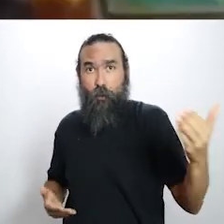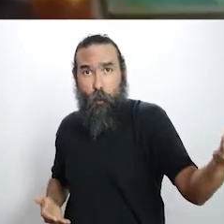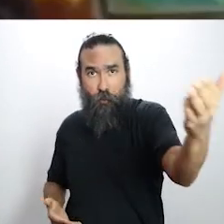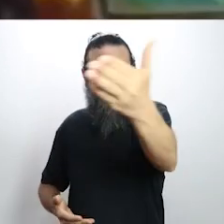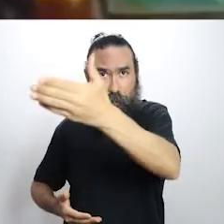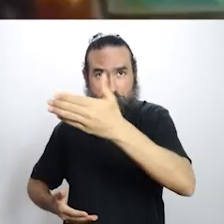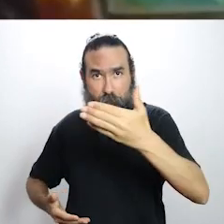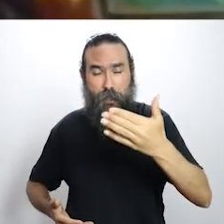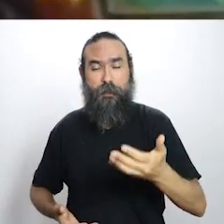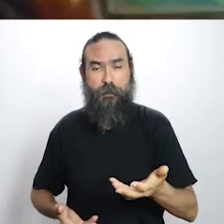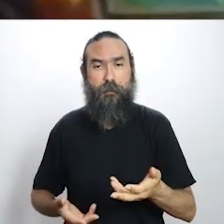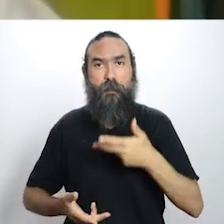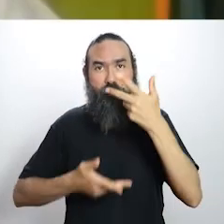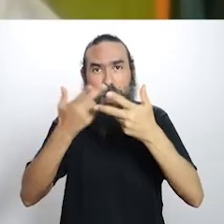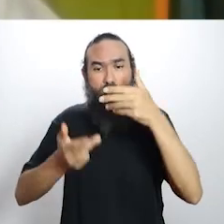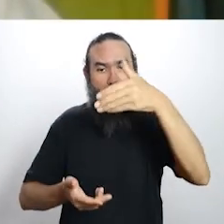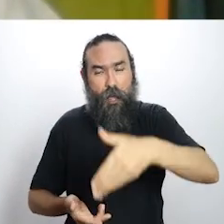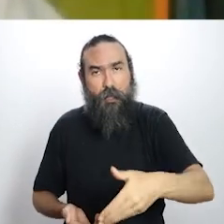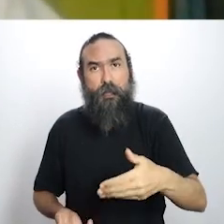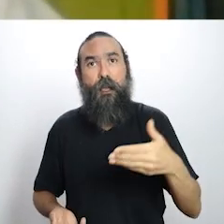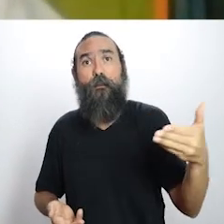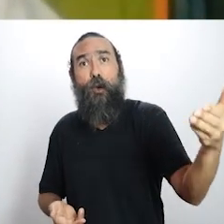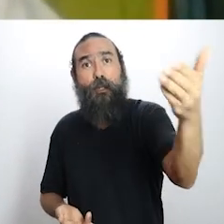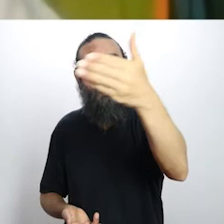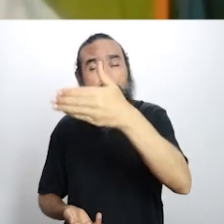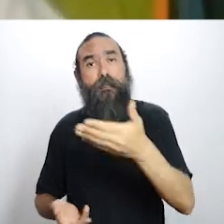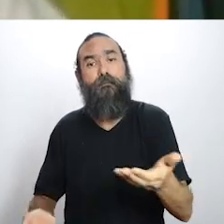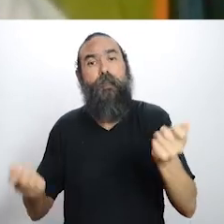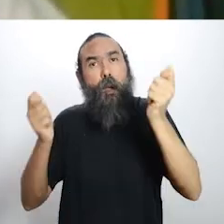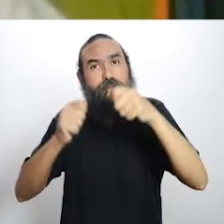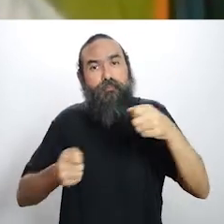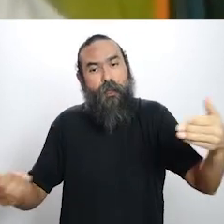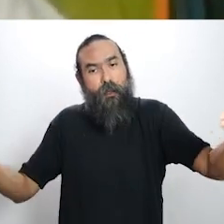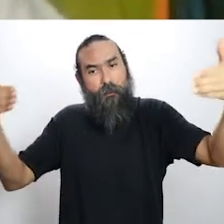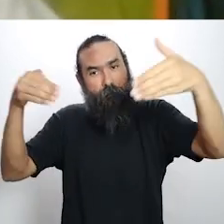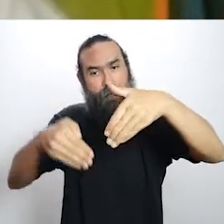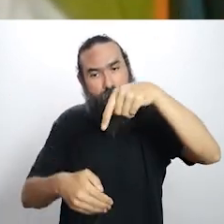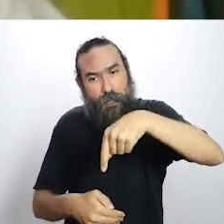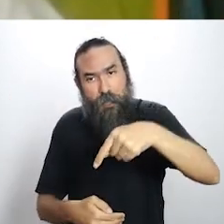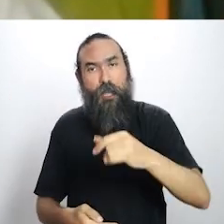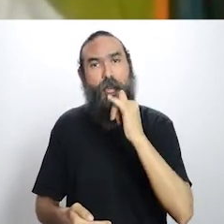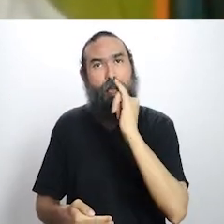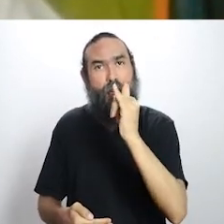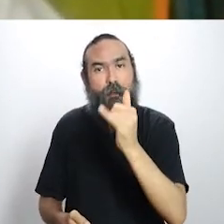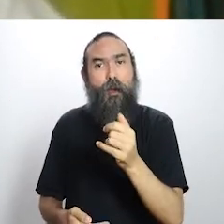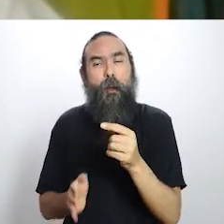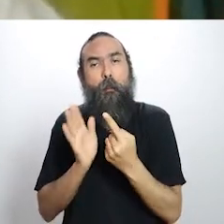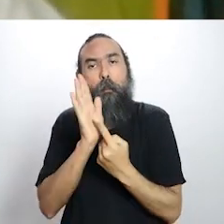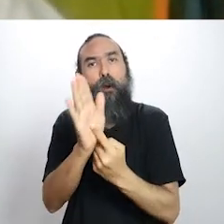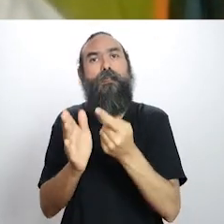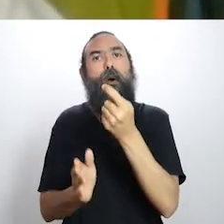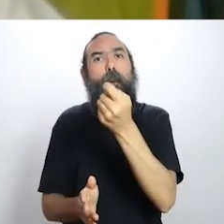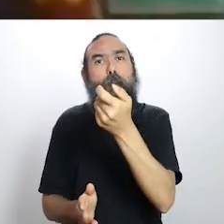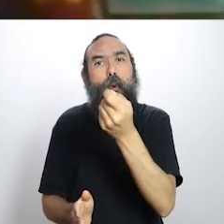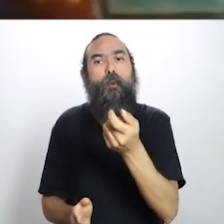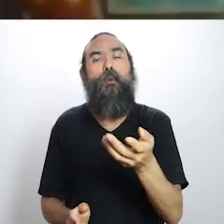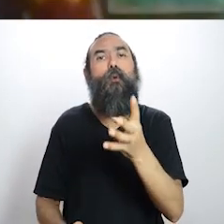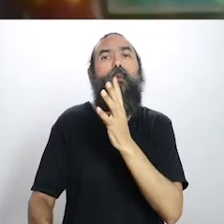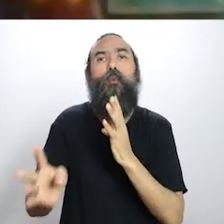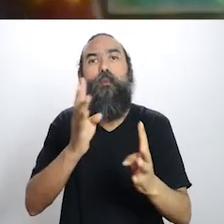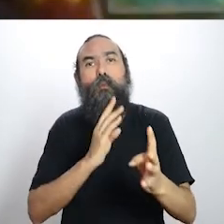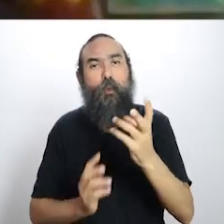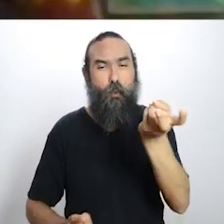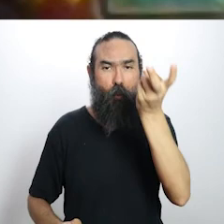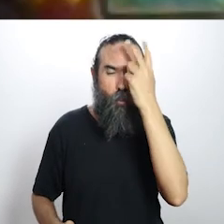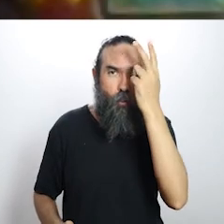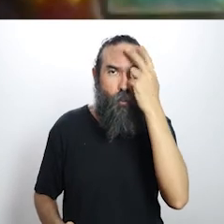assistindo, que se dispuseram também a falar aqui e a mostrar um pouco desse fazer